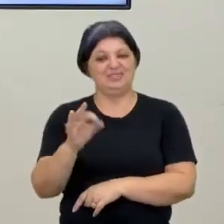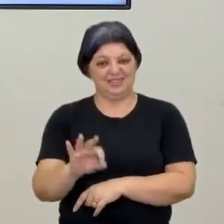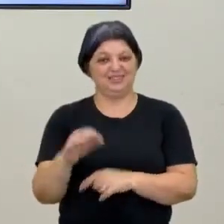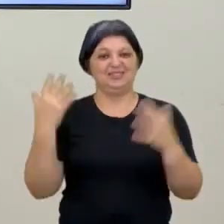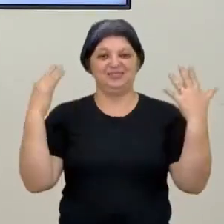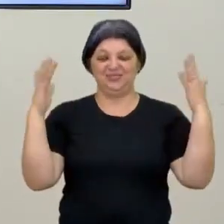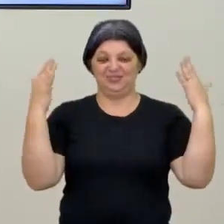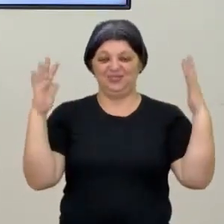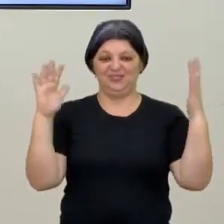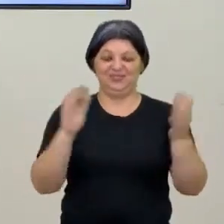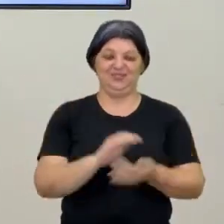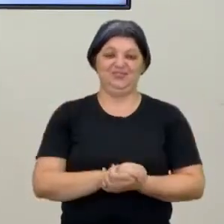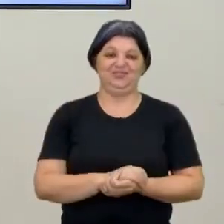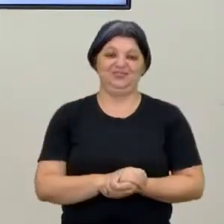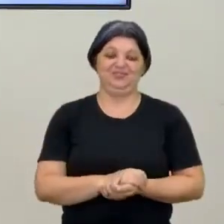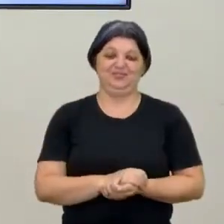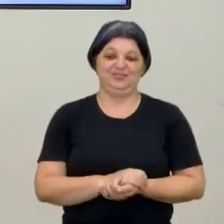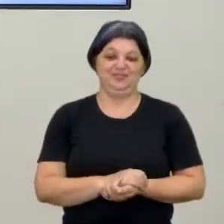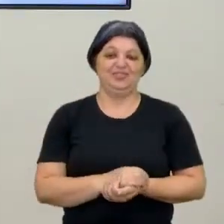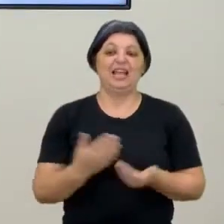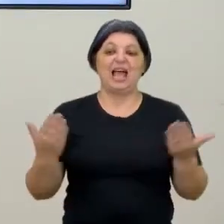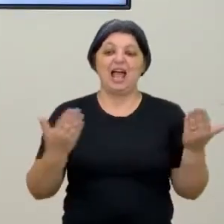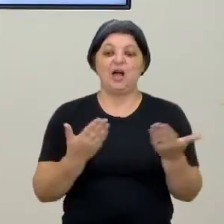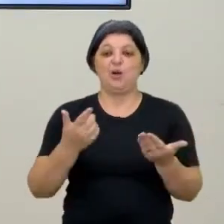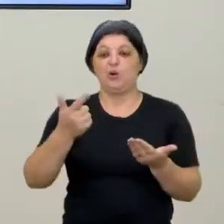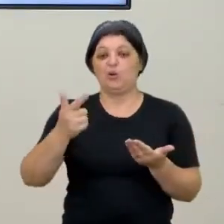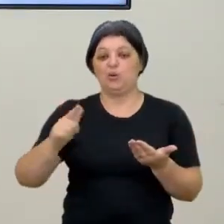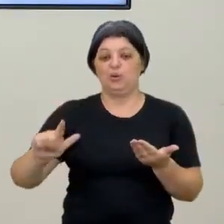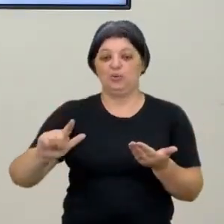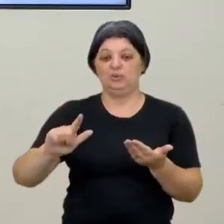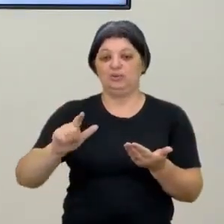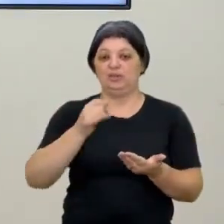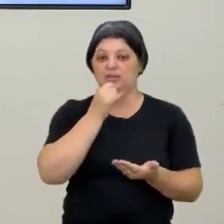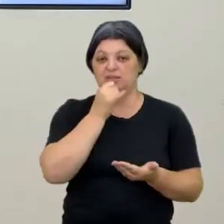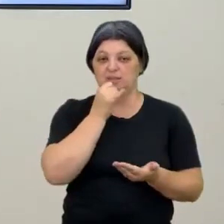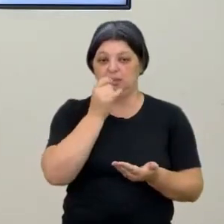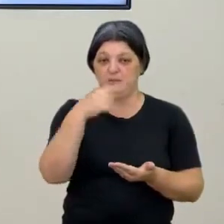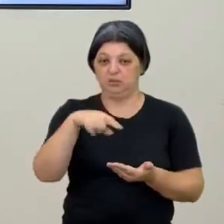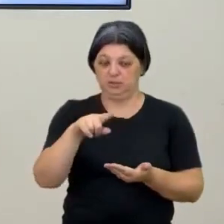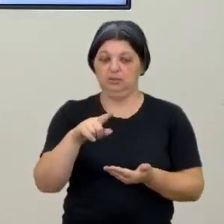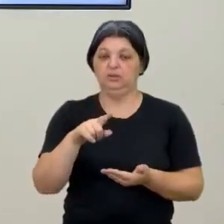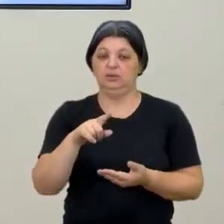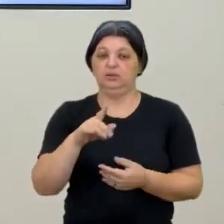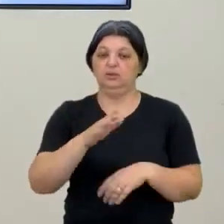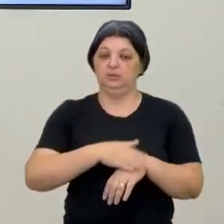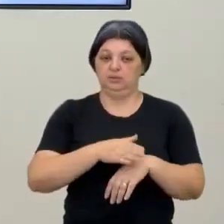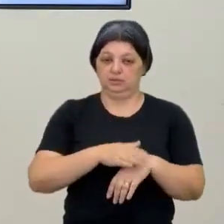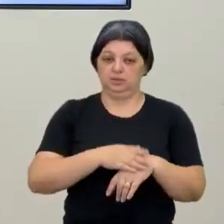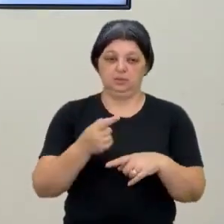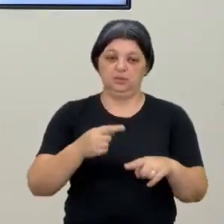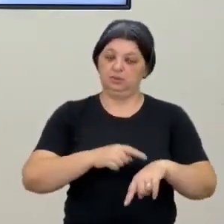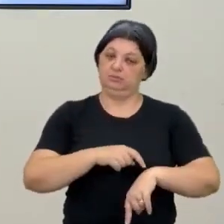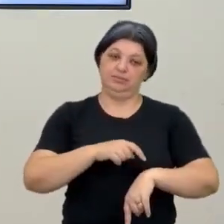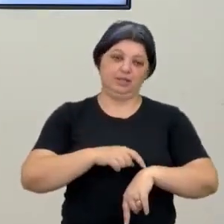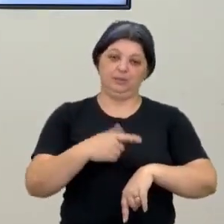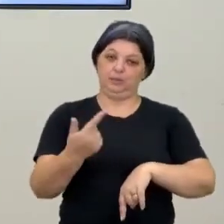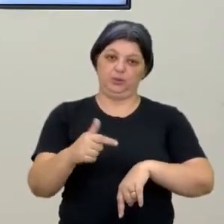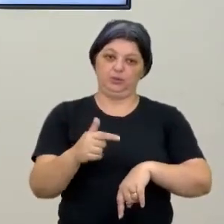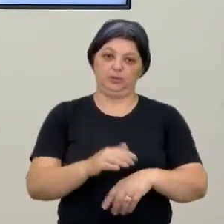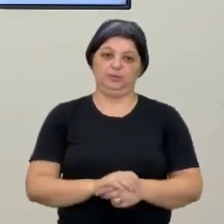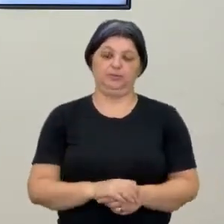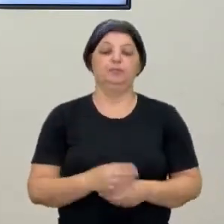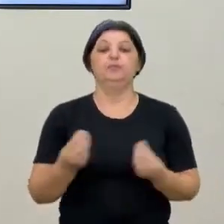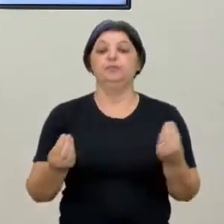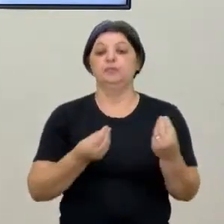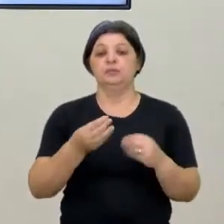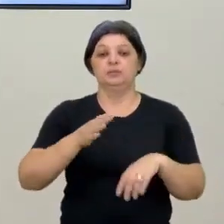Boa! Agora eu vou fazer outro exemplo aqui para vocês e aí vocês vão ficar com um aí para fazer que não vai dar tempo, que eu vou falar como que foi que eu